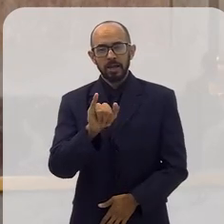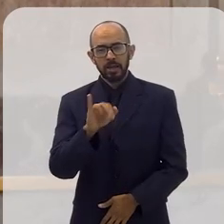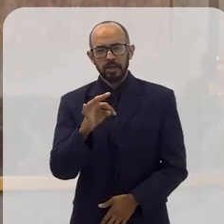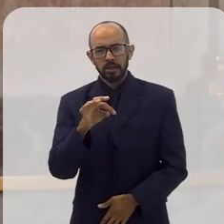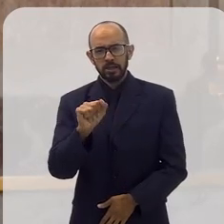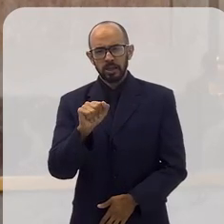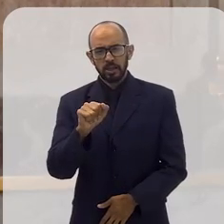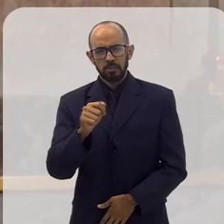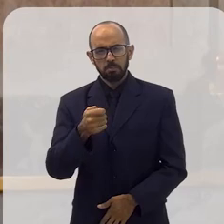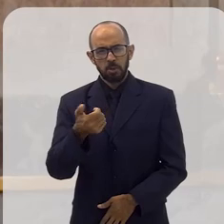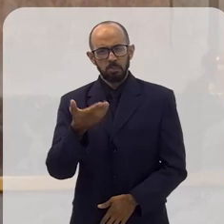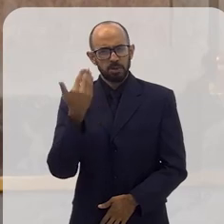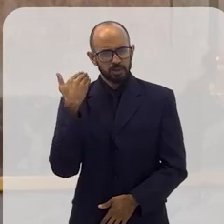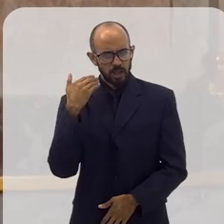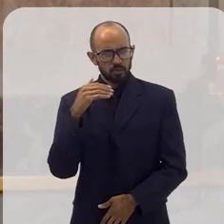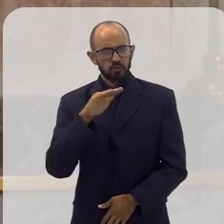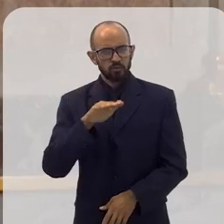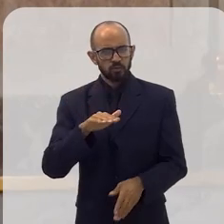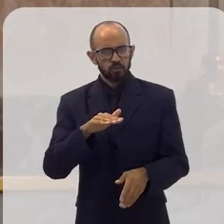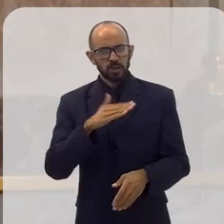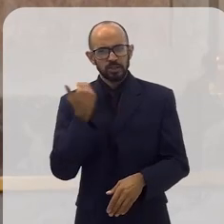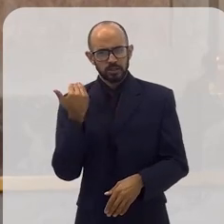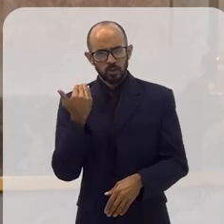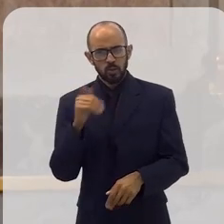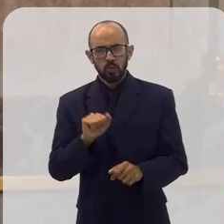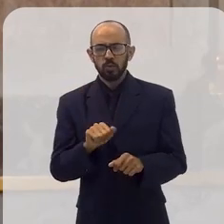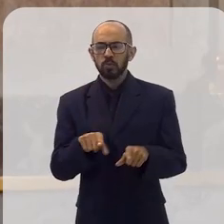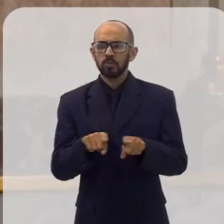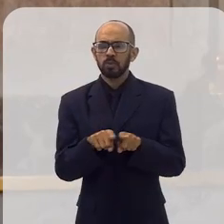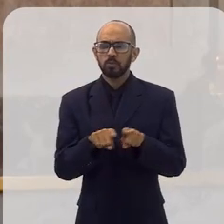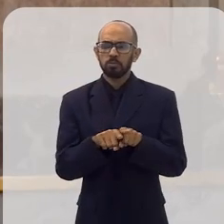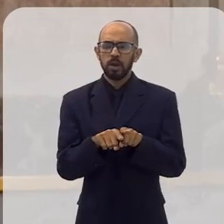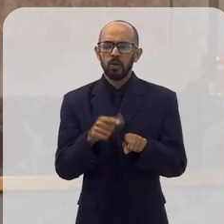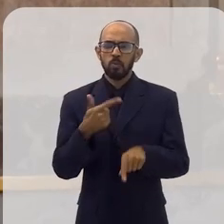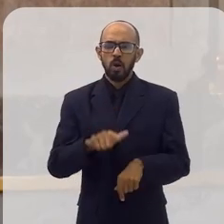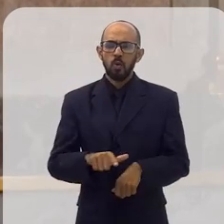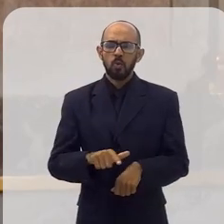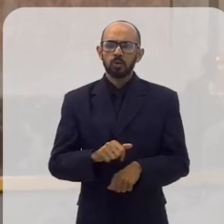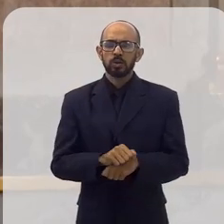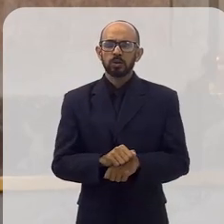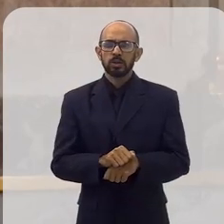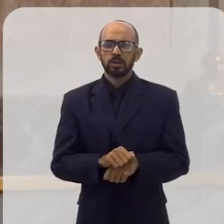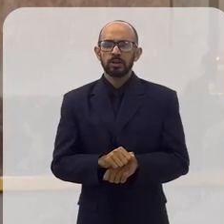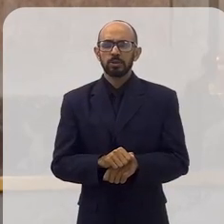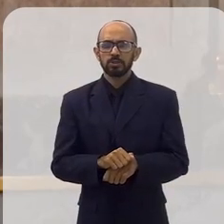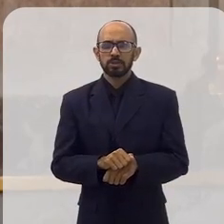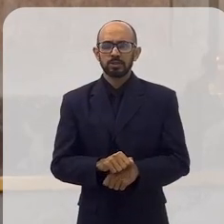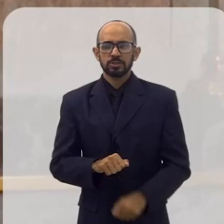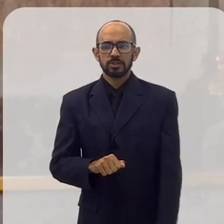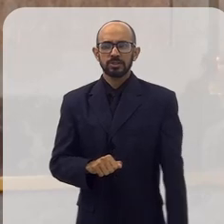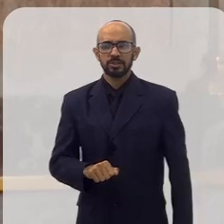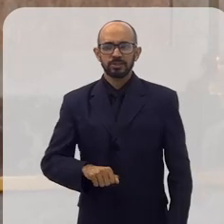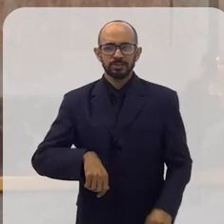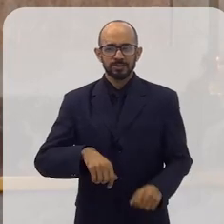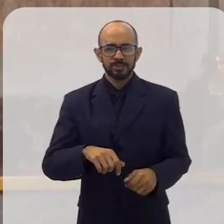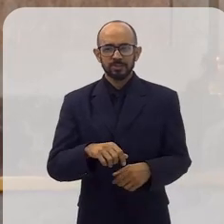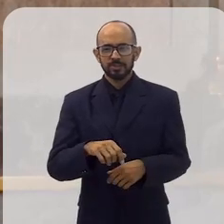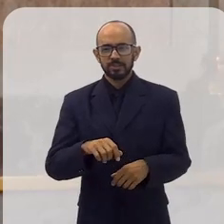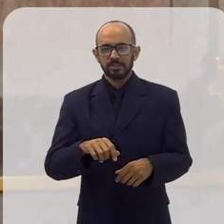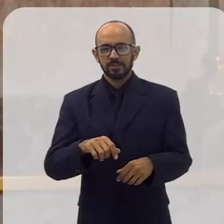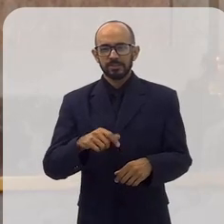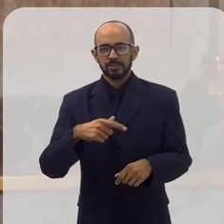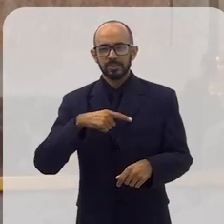que faleceu em 2019, e tinha também uma outra que faleceu